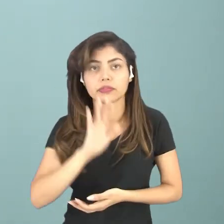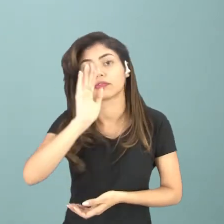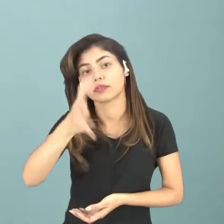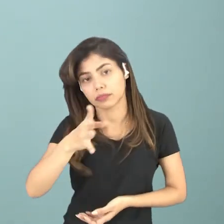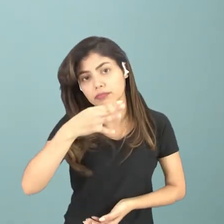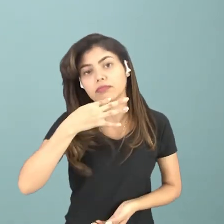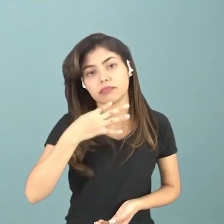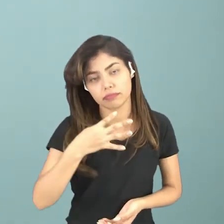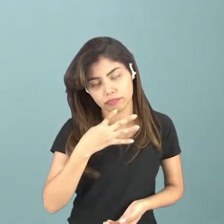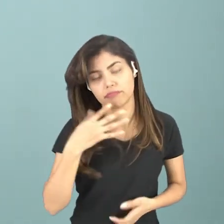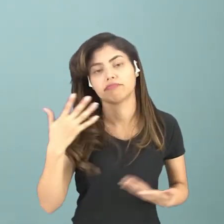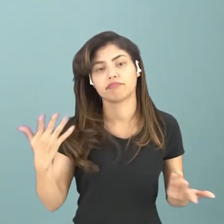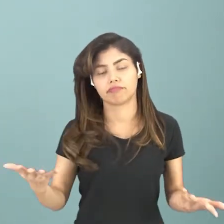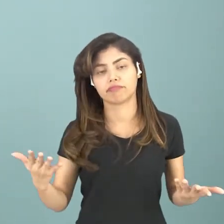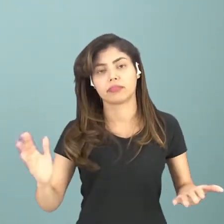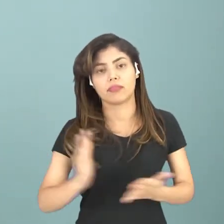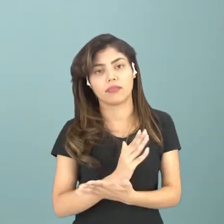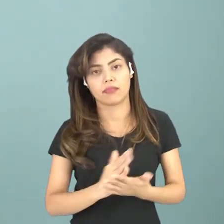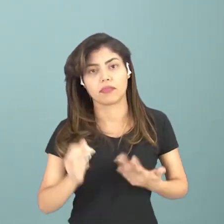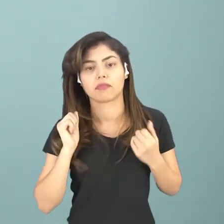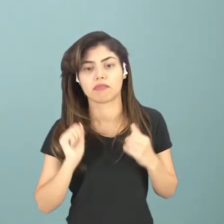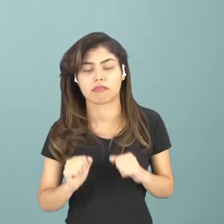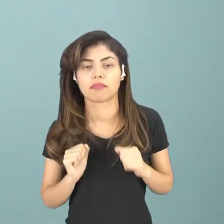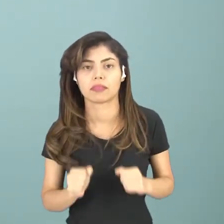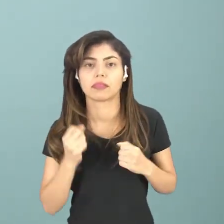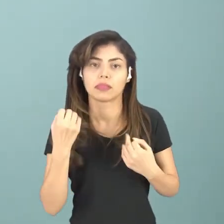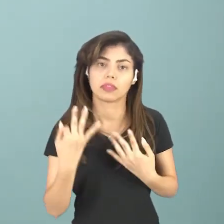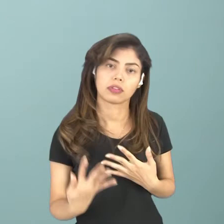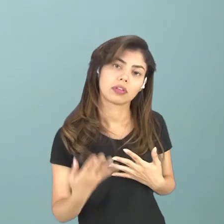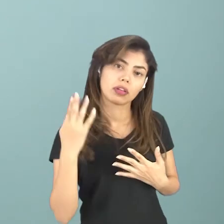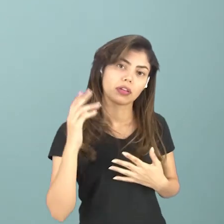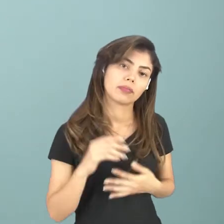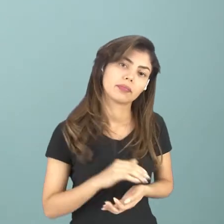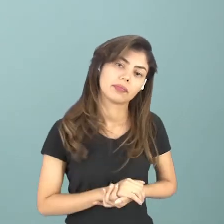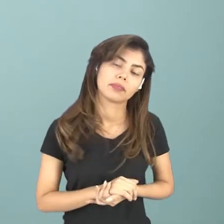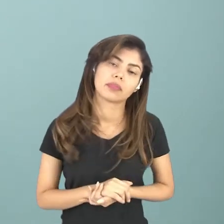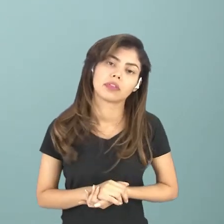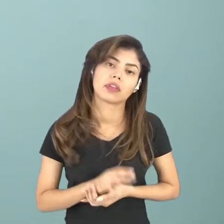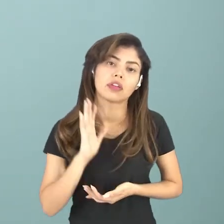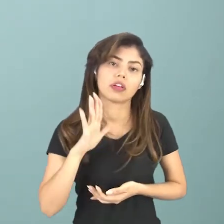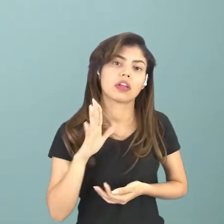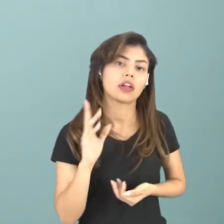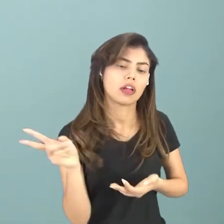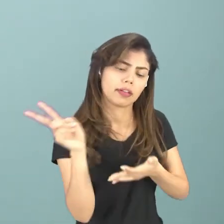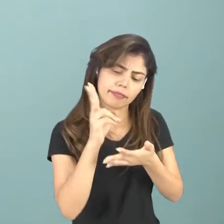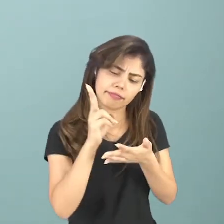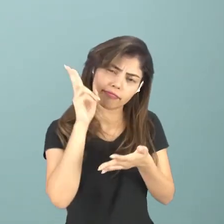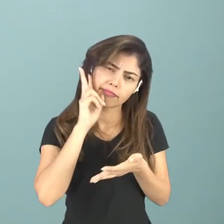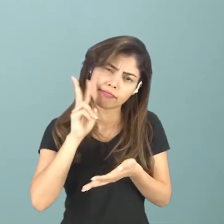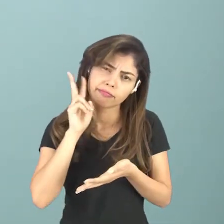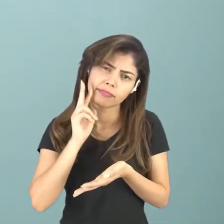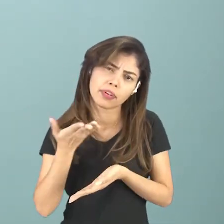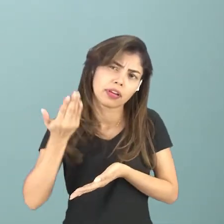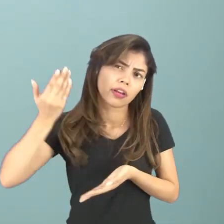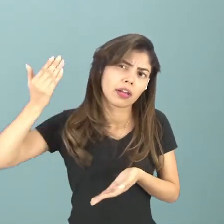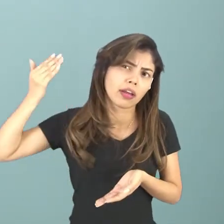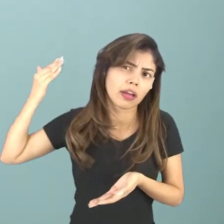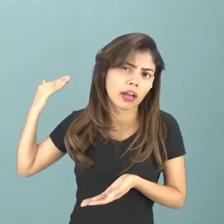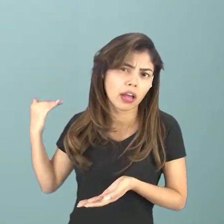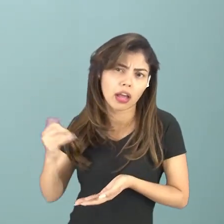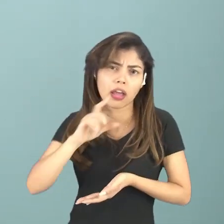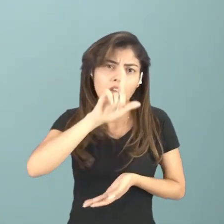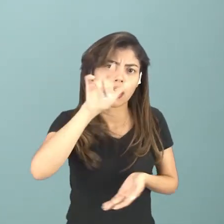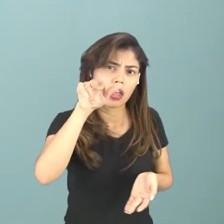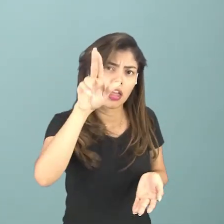dessa unidade. Para quem está lembrando de onde ela vem, lá da nossa continha de luz. A nossa energia elétrica, ela